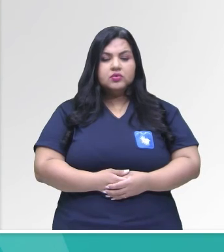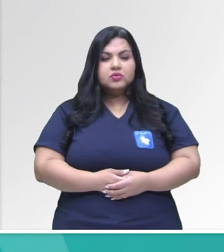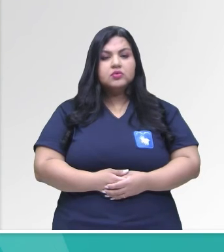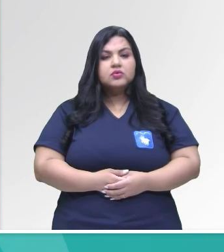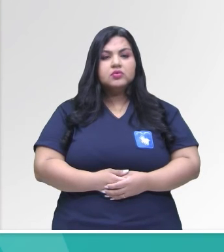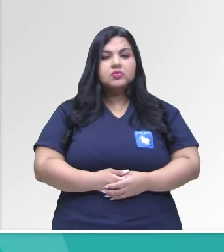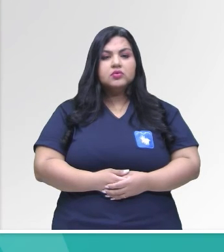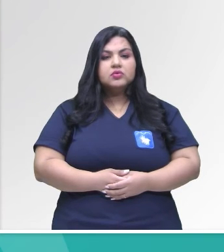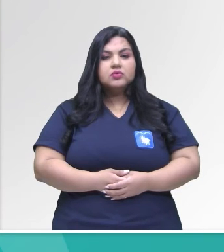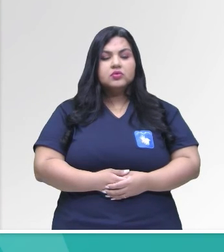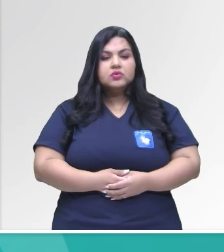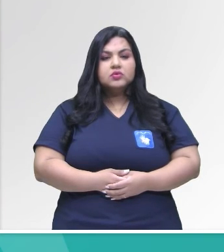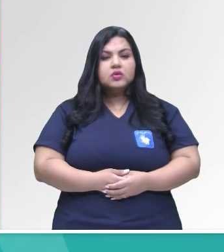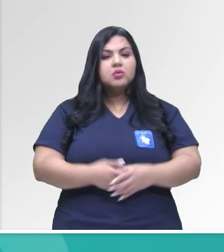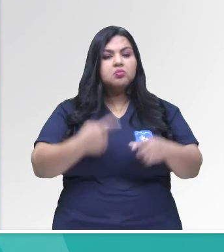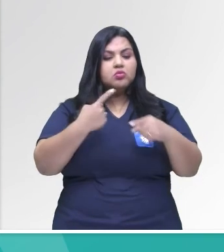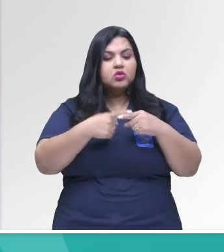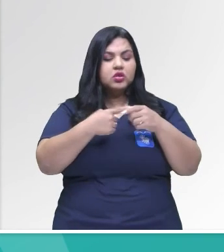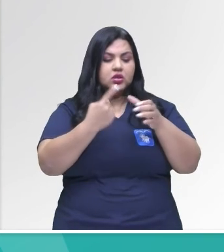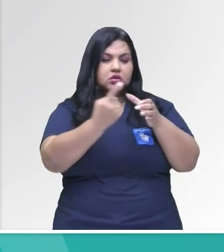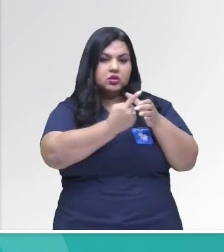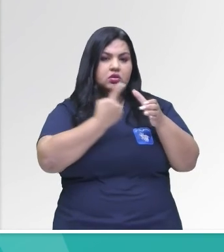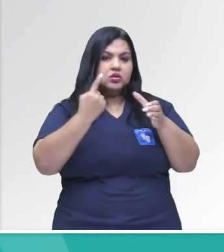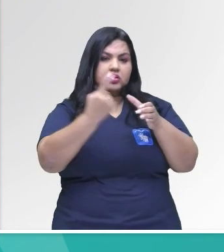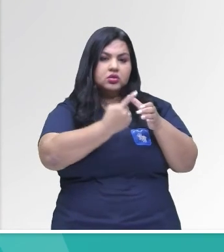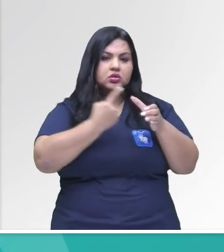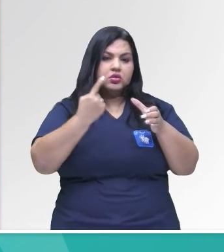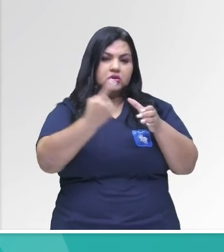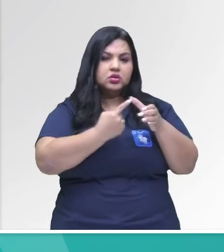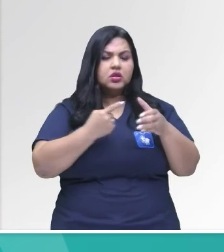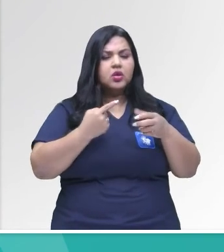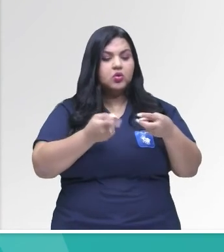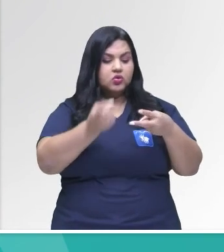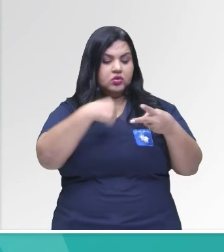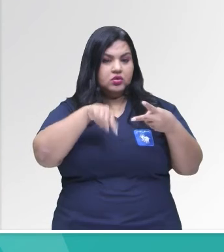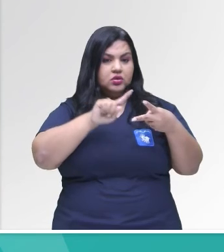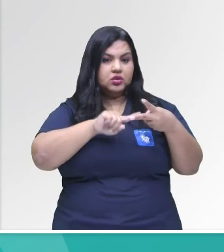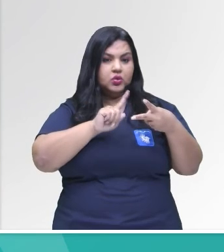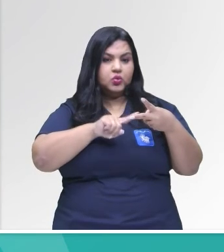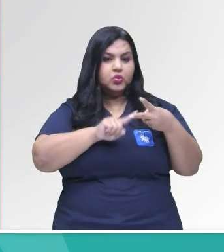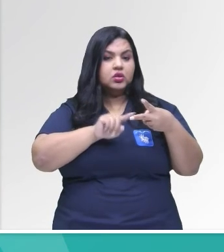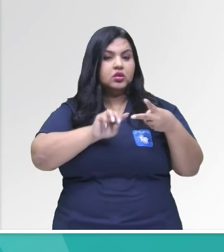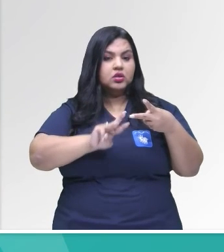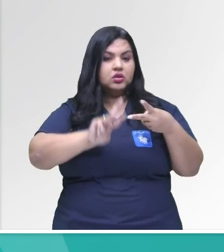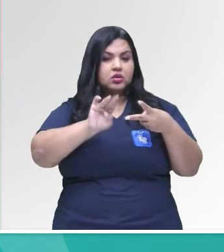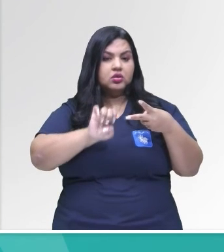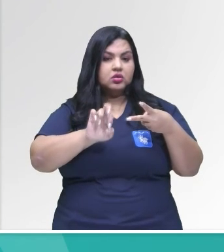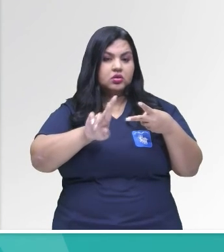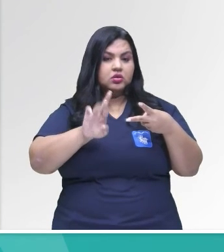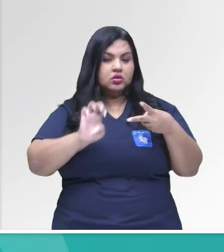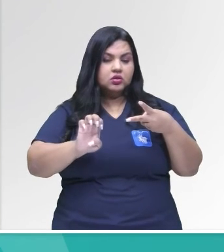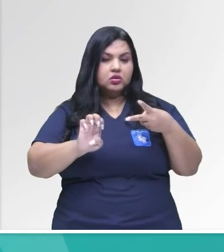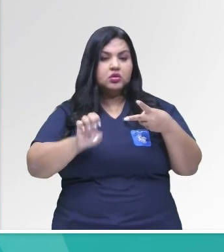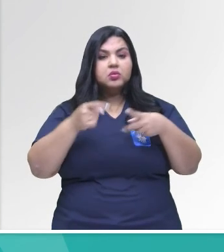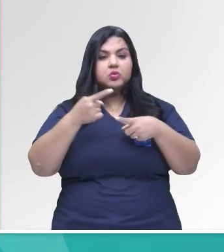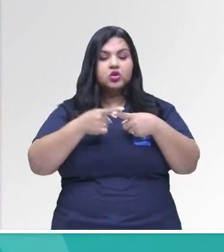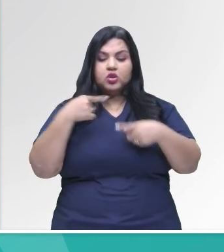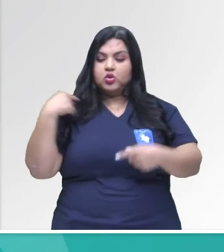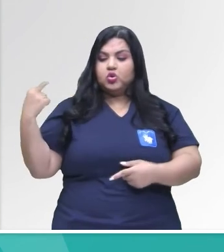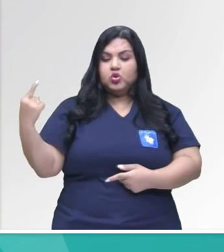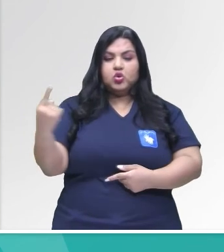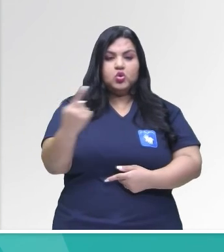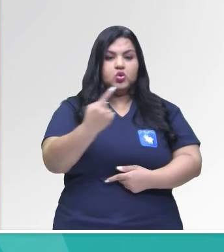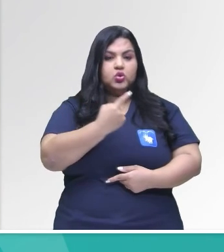Porque singular. Aqui eu tenho were. Por que eu tenho were? Porque eu estou falando